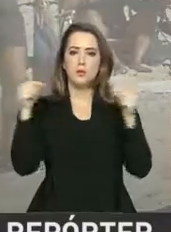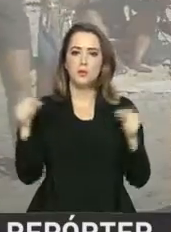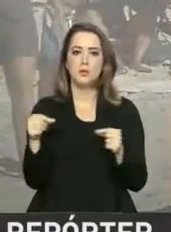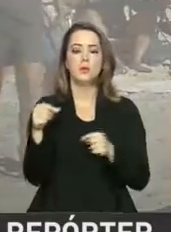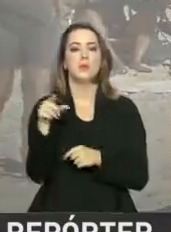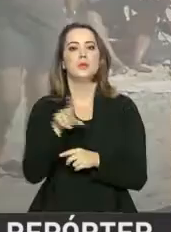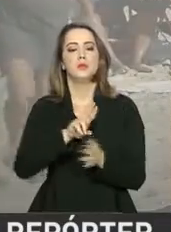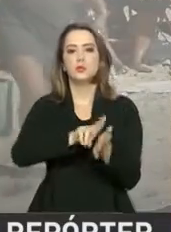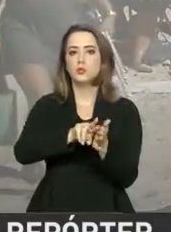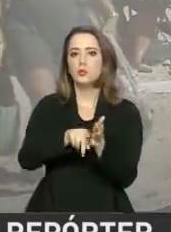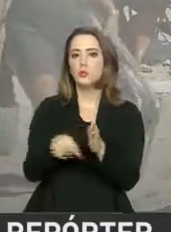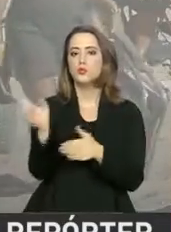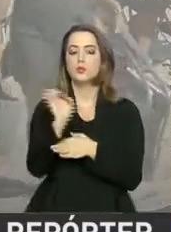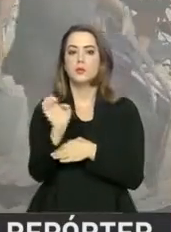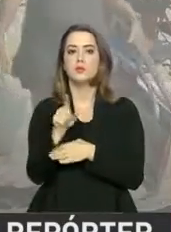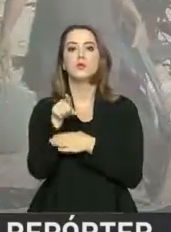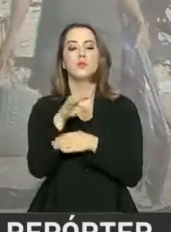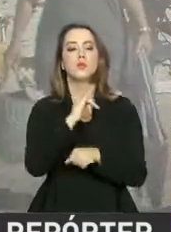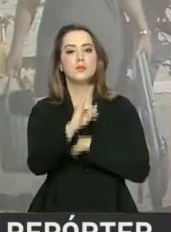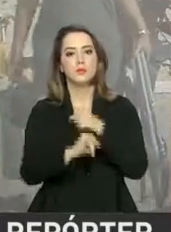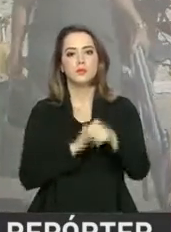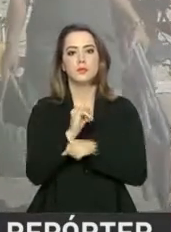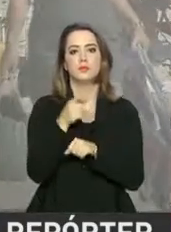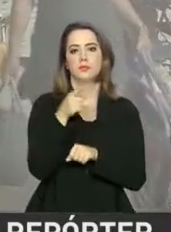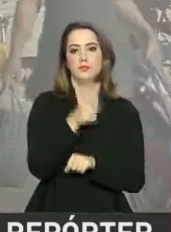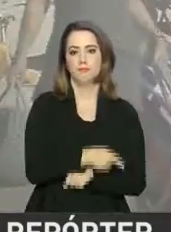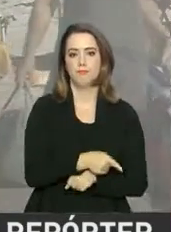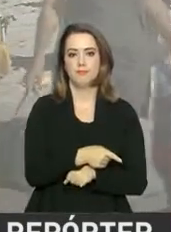O endereço da plataforma é